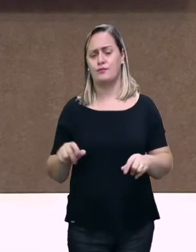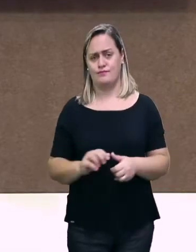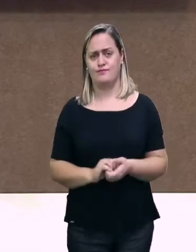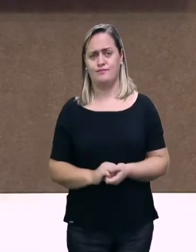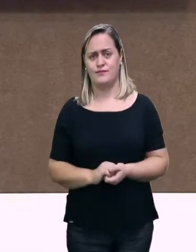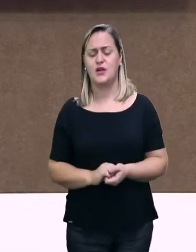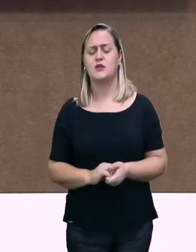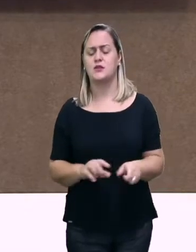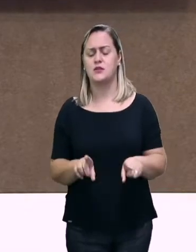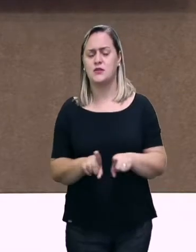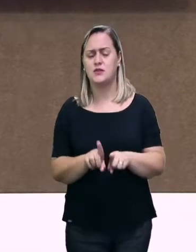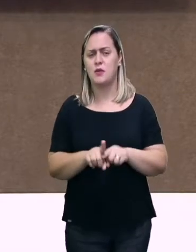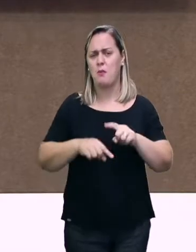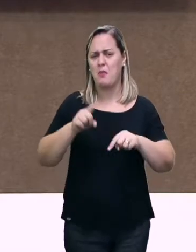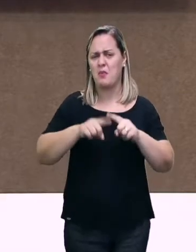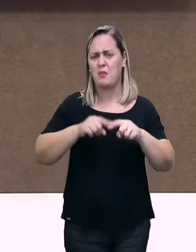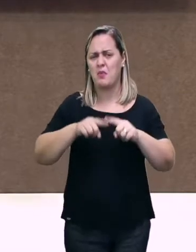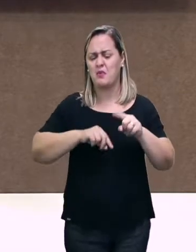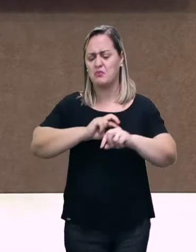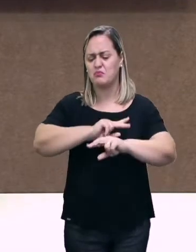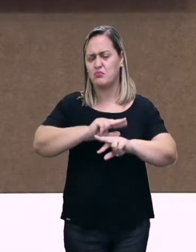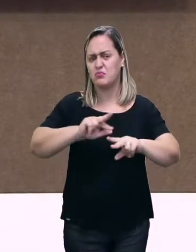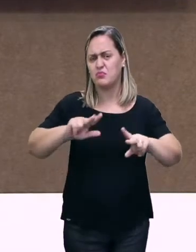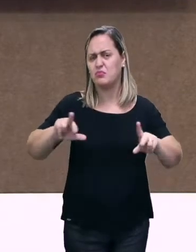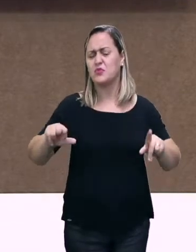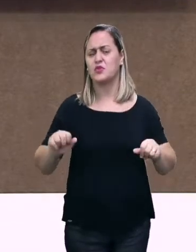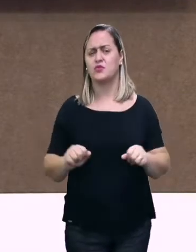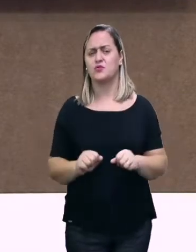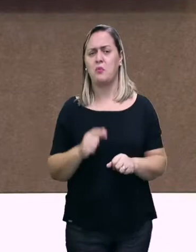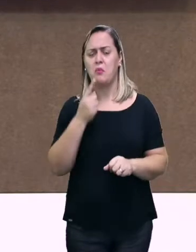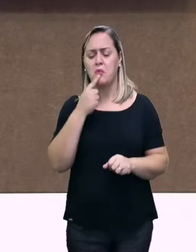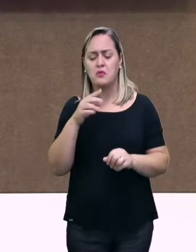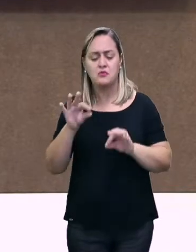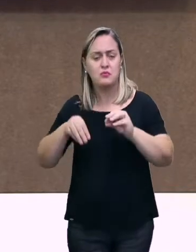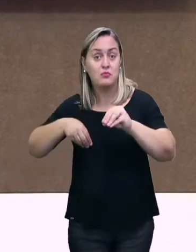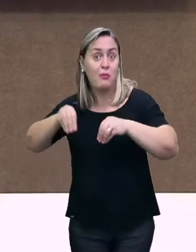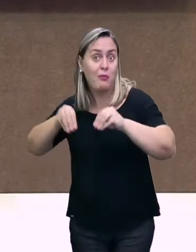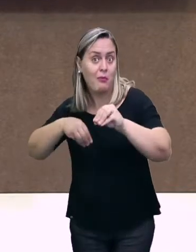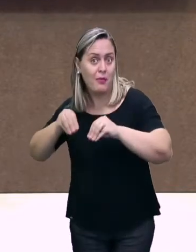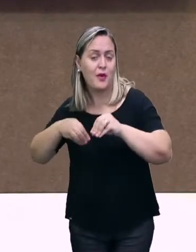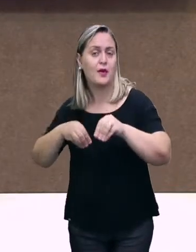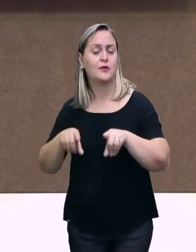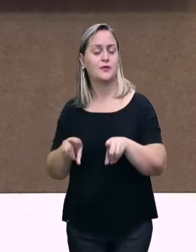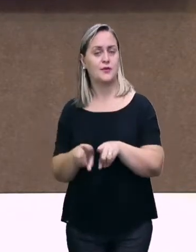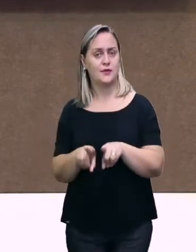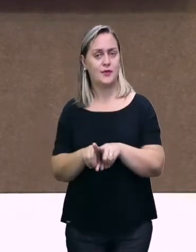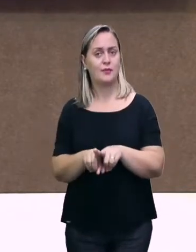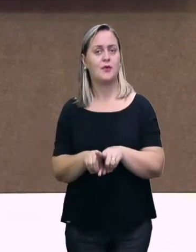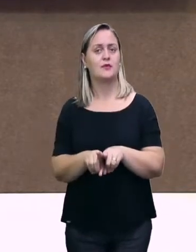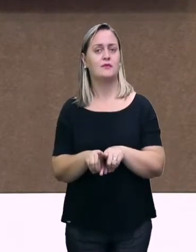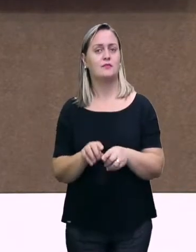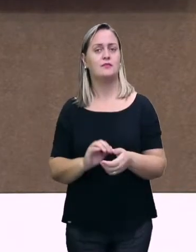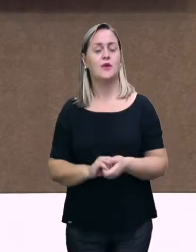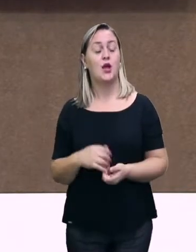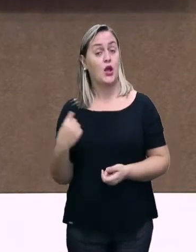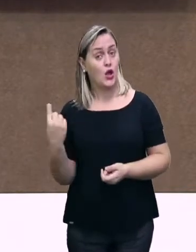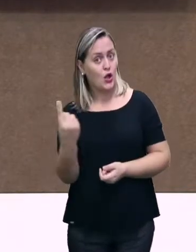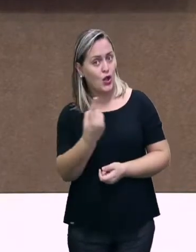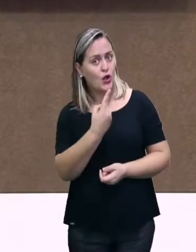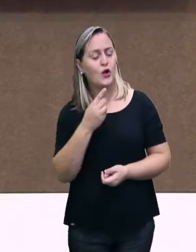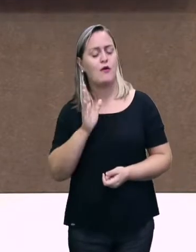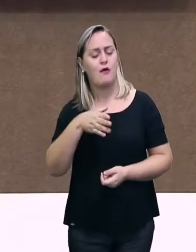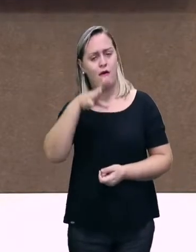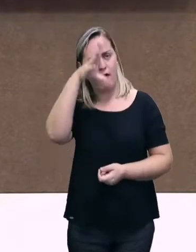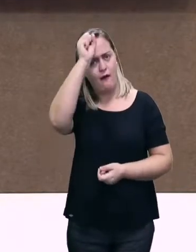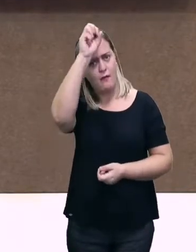Materiais sintéticos, até de plástico. Inclusive, também, nós aprendemos também em uma aula como